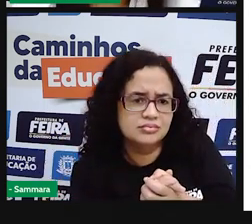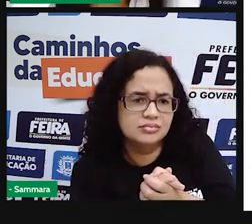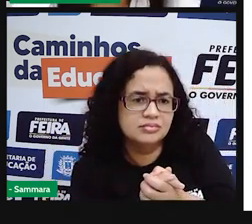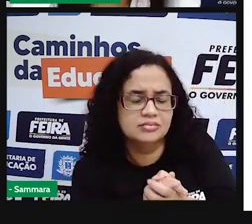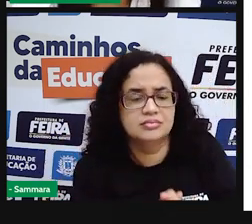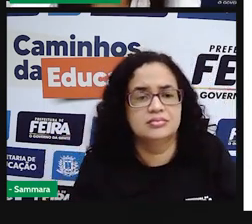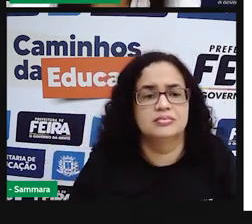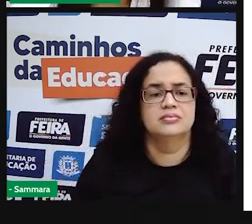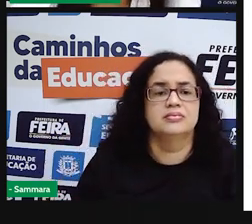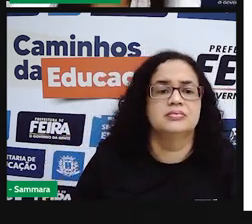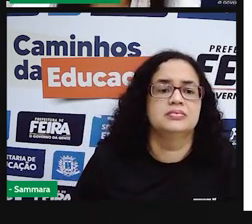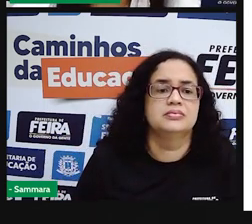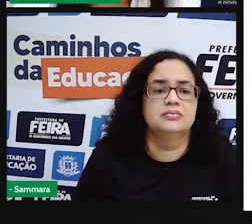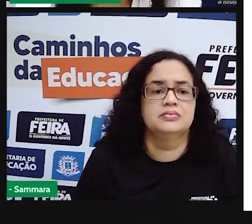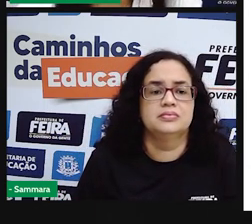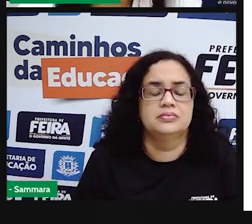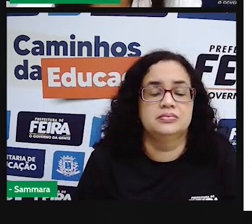Hehe!